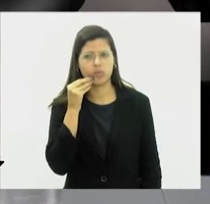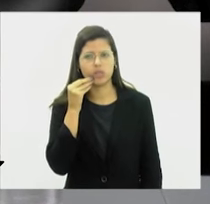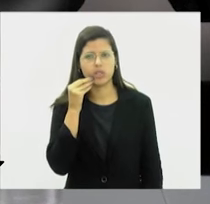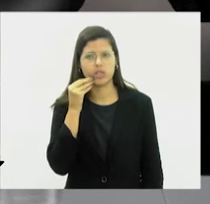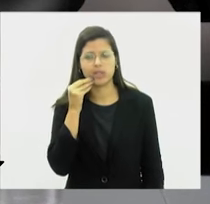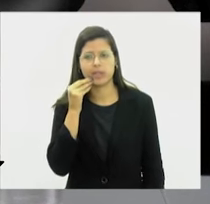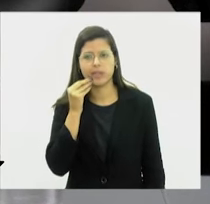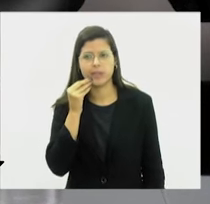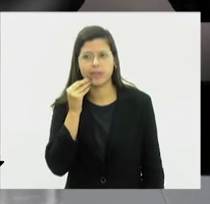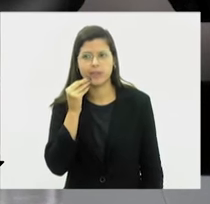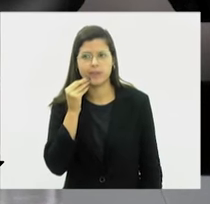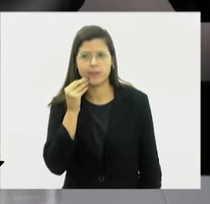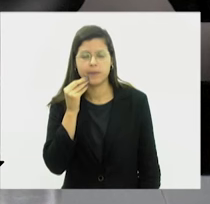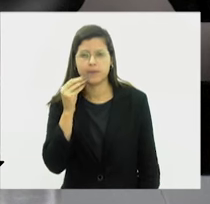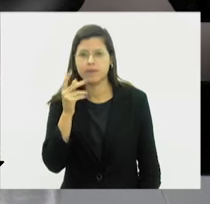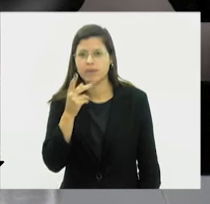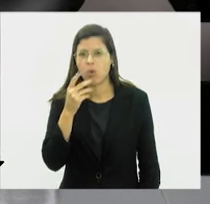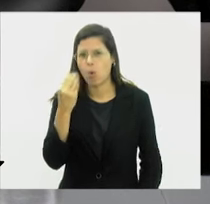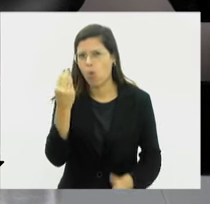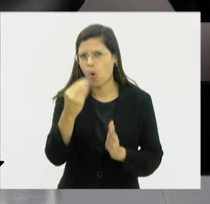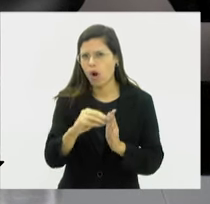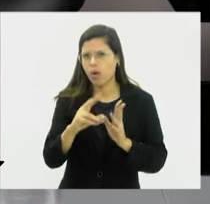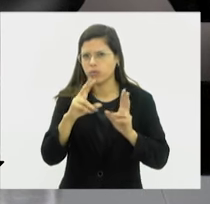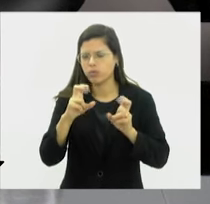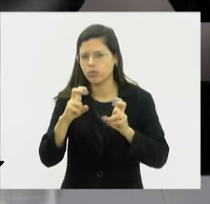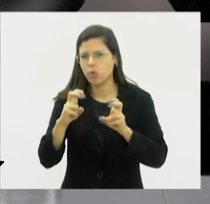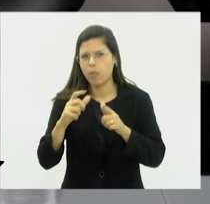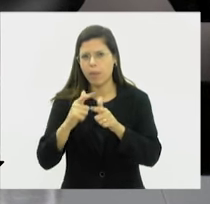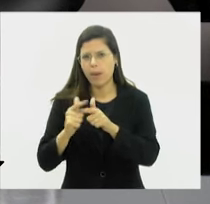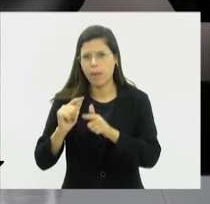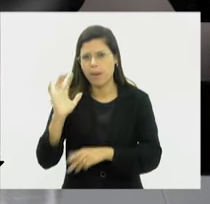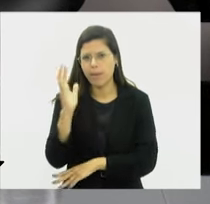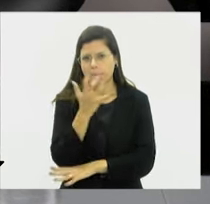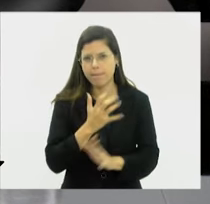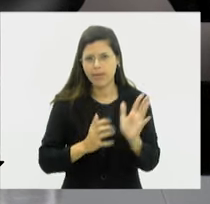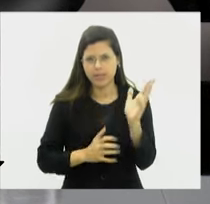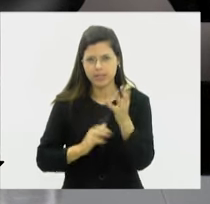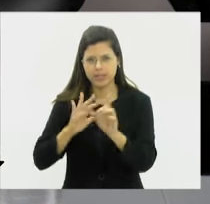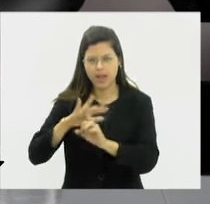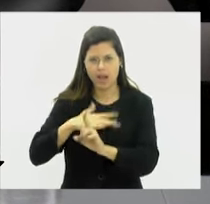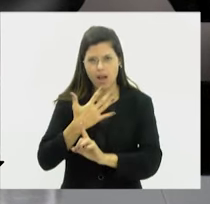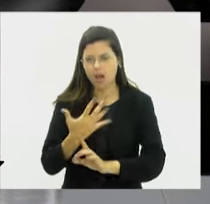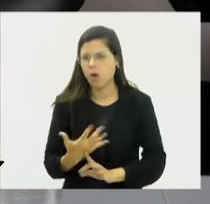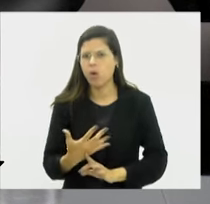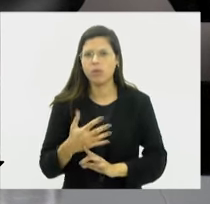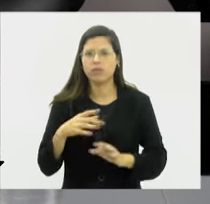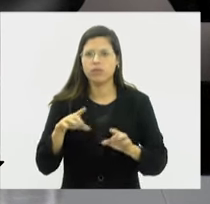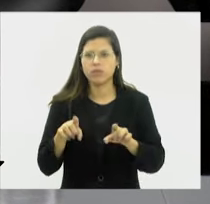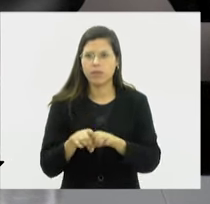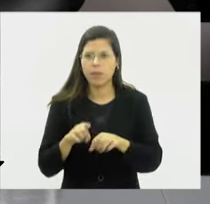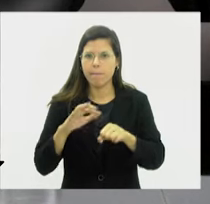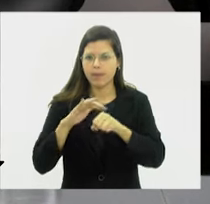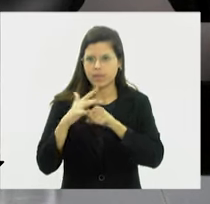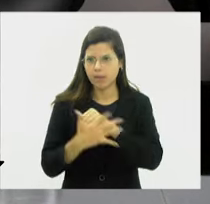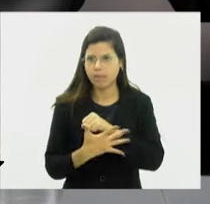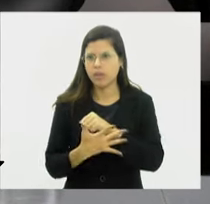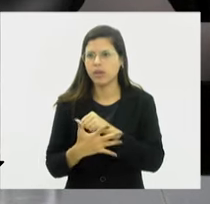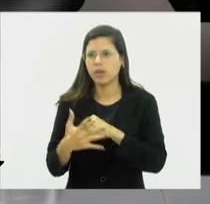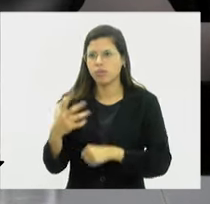colocando dos desastres naturais, epidemias, etc., né, os órfãos, mais dos...